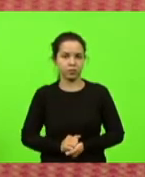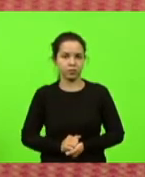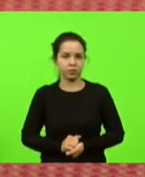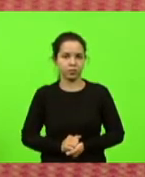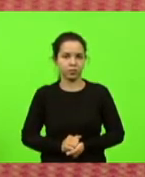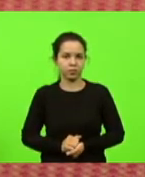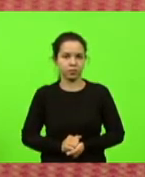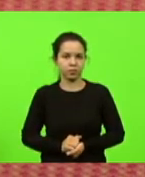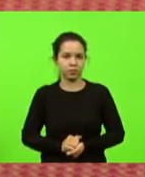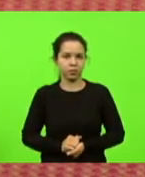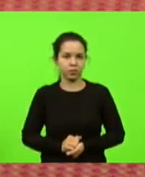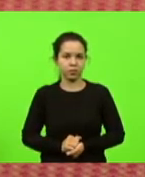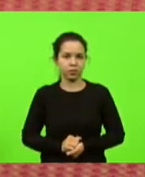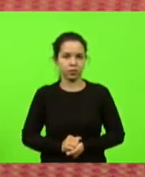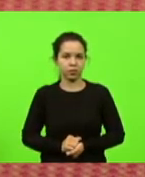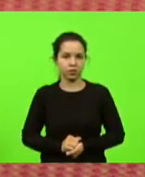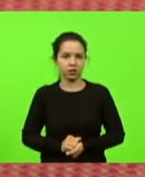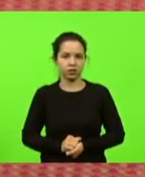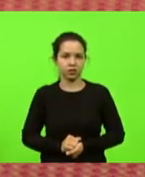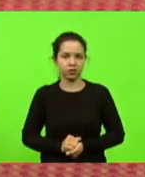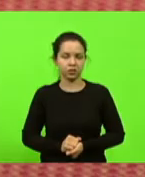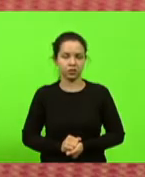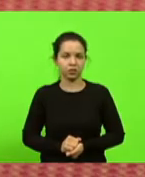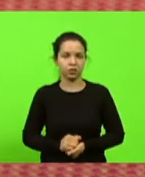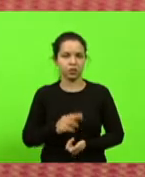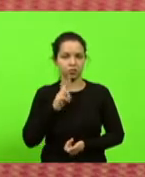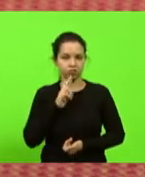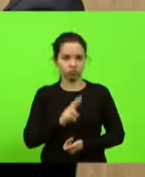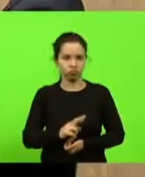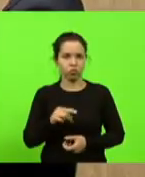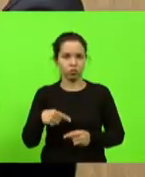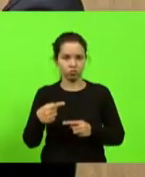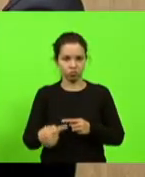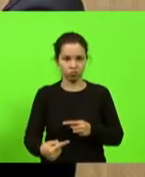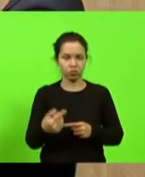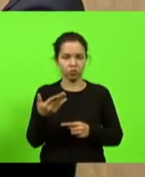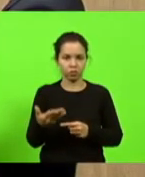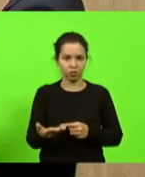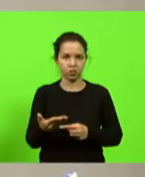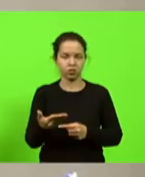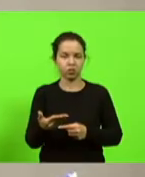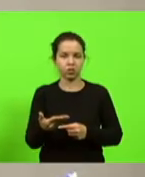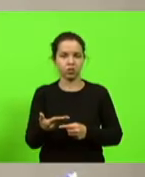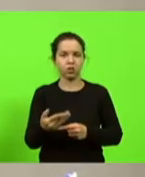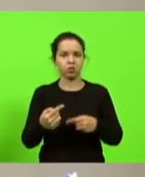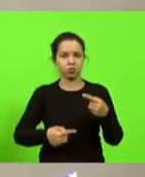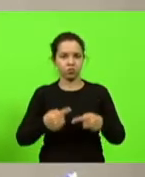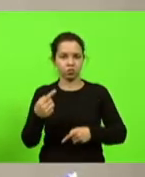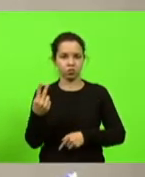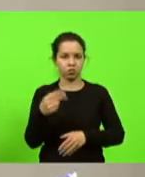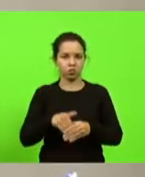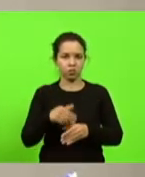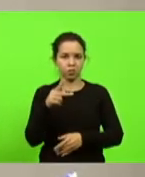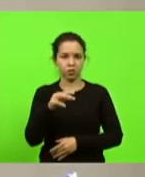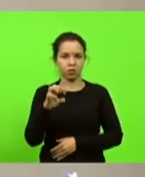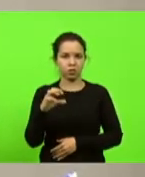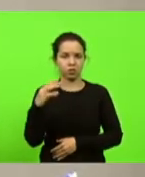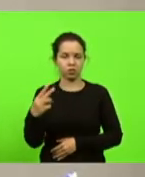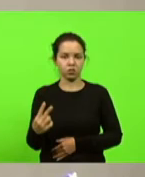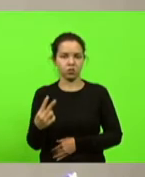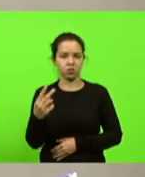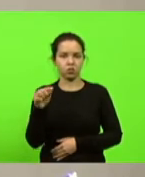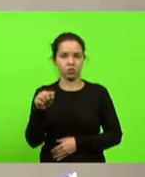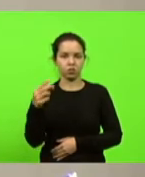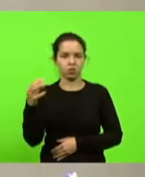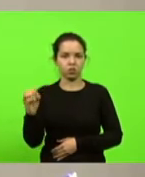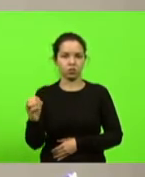Já estamos imprimindo a prova, deputado. Na sequência, respondo a questão da Vossa Excelência. Em discussão, em segundo turno, a PEC